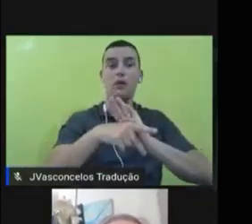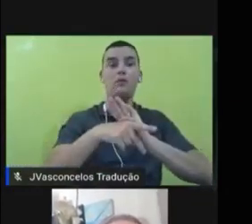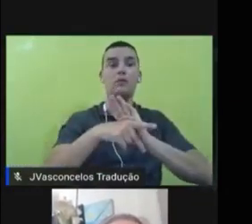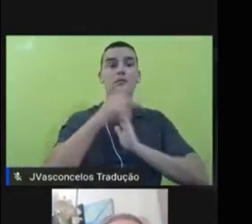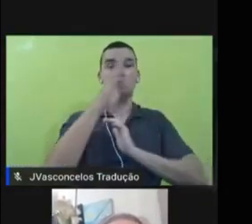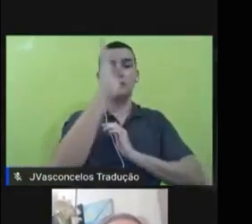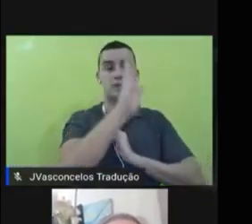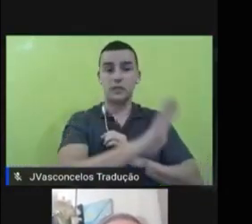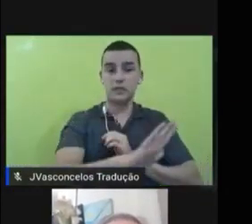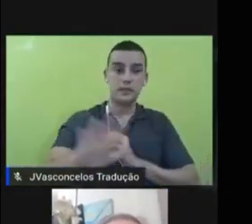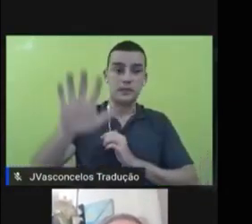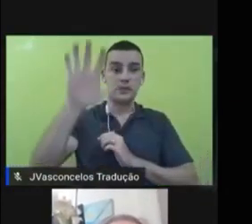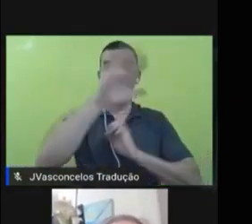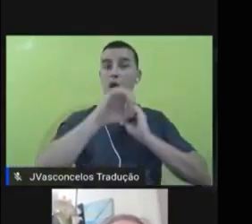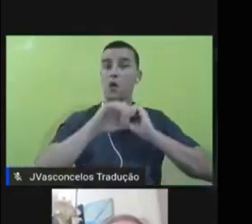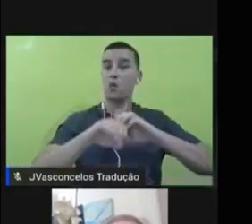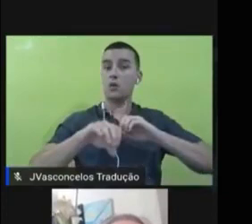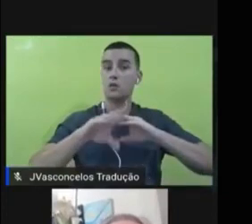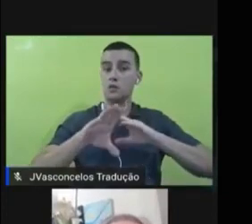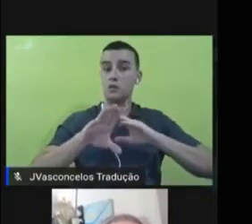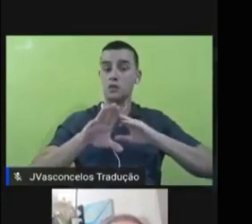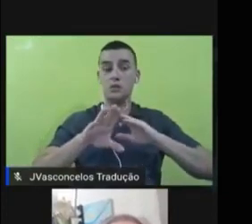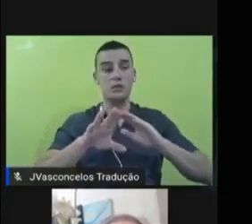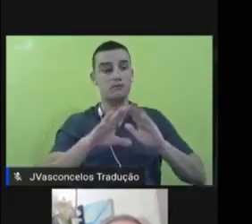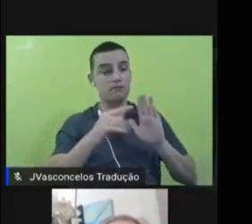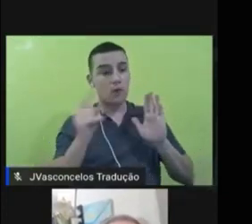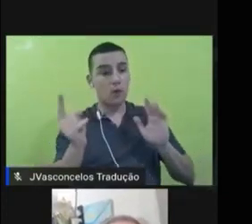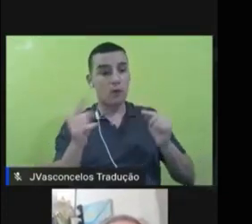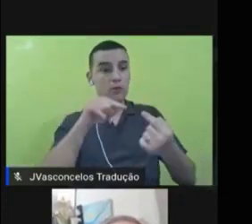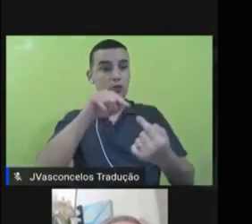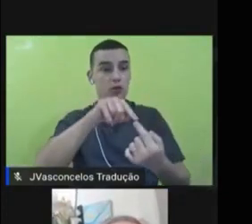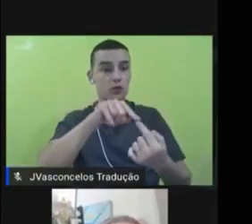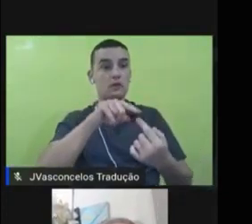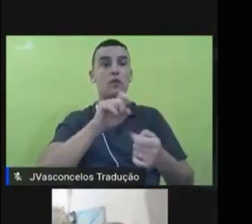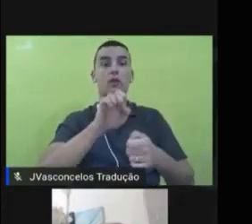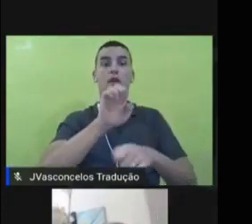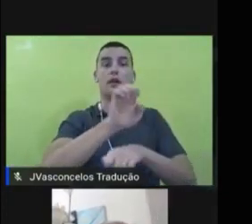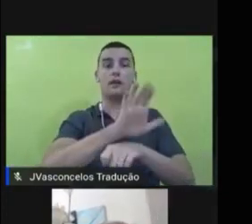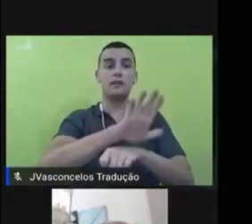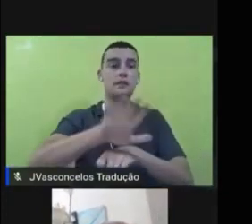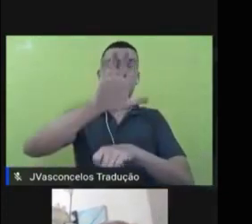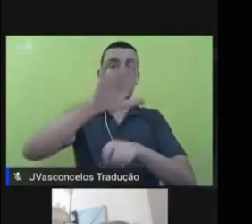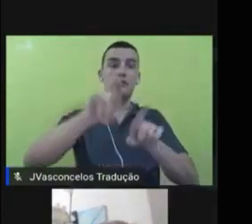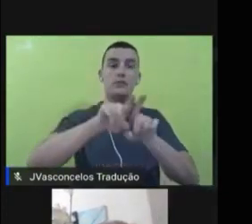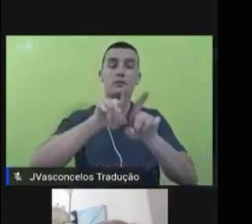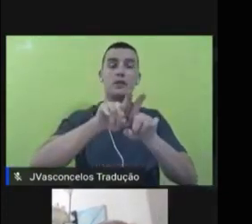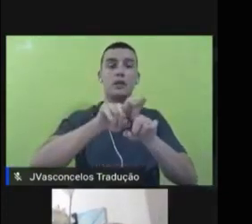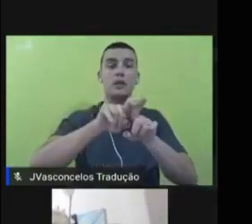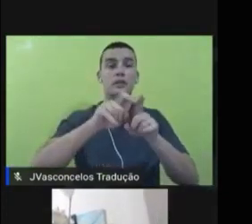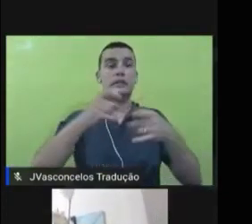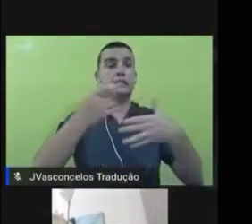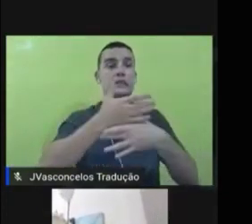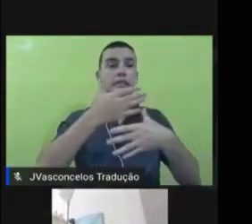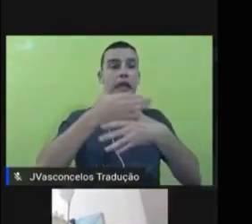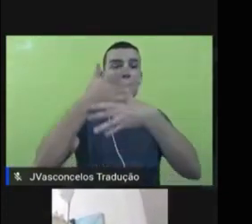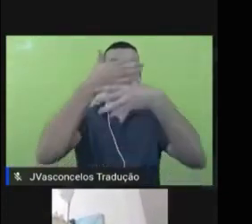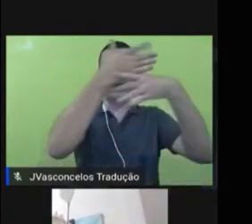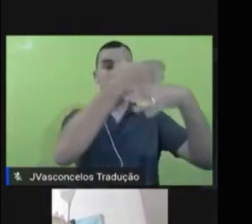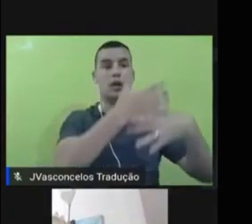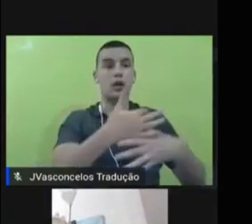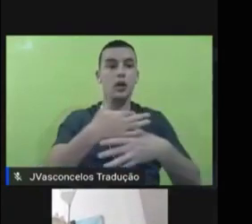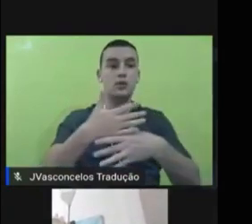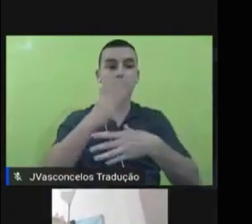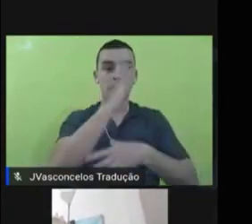ensino e propositivo para estados e municípios, esse atendimento já se encontrava